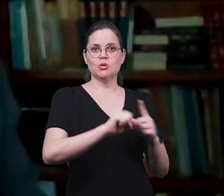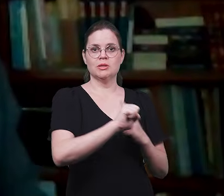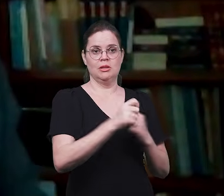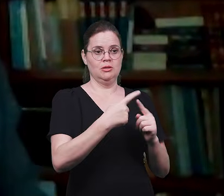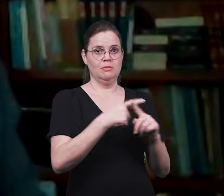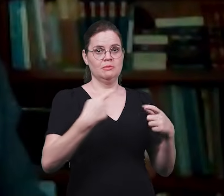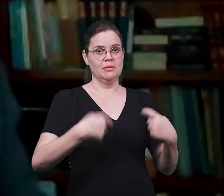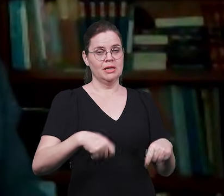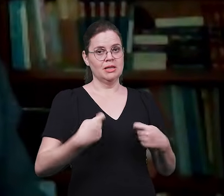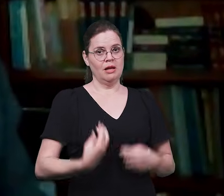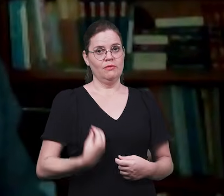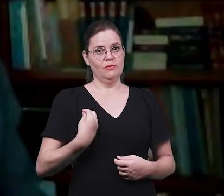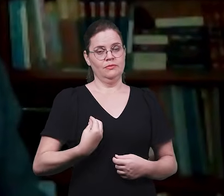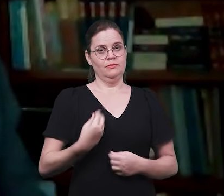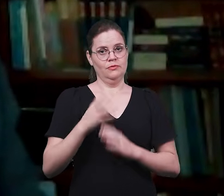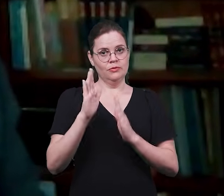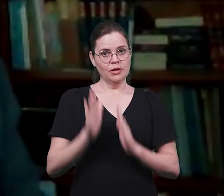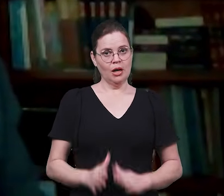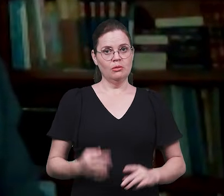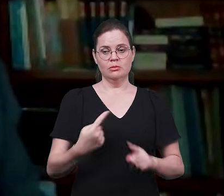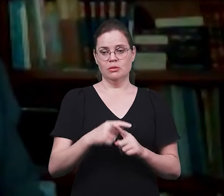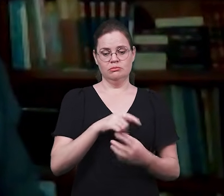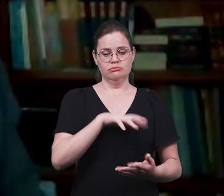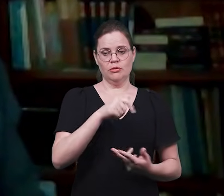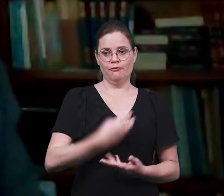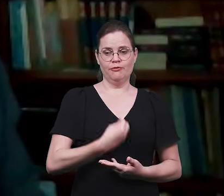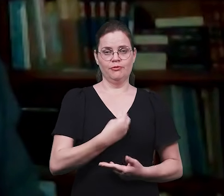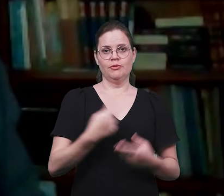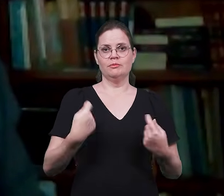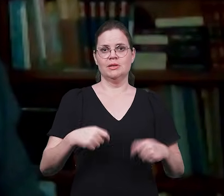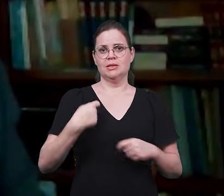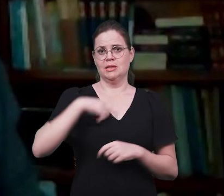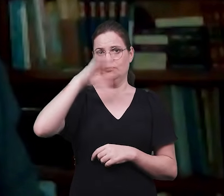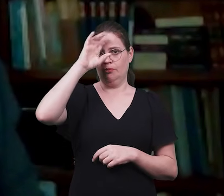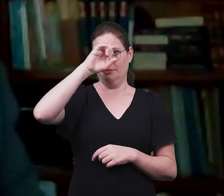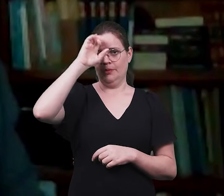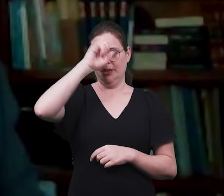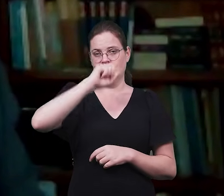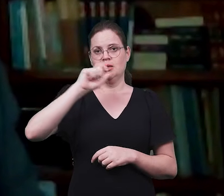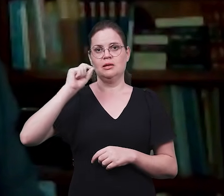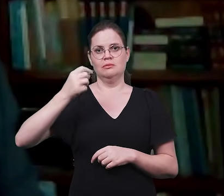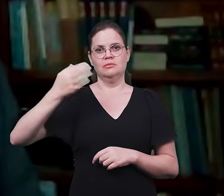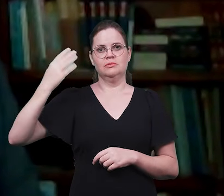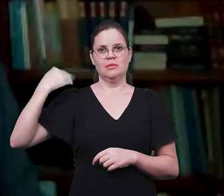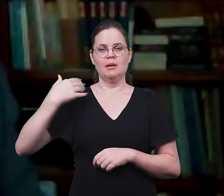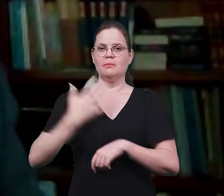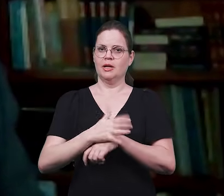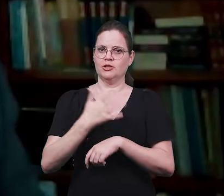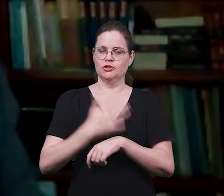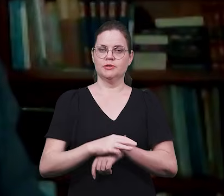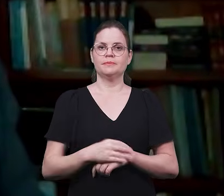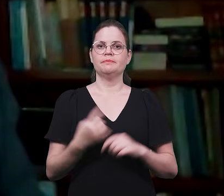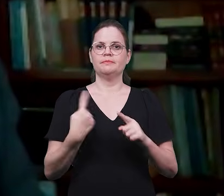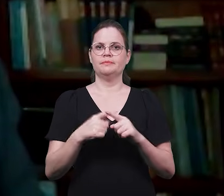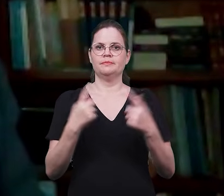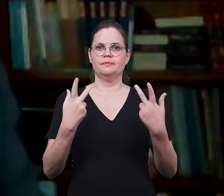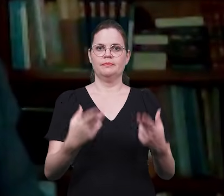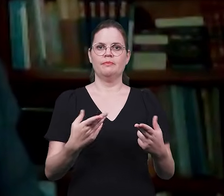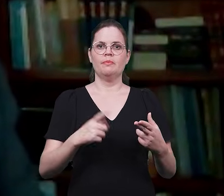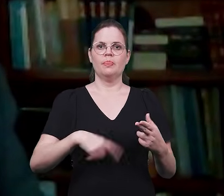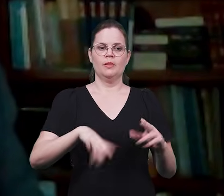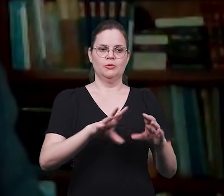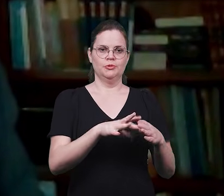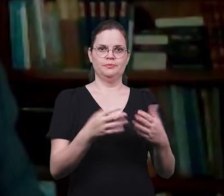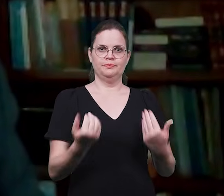Deus, porque foram fiéis e puderam colocar em prática tudo aquilo que eles aprenderam lá em Jerusalém,